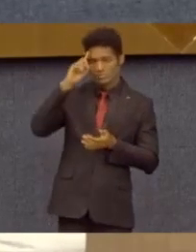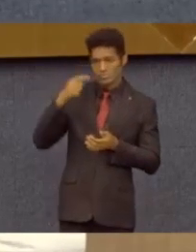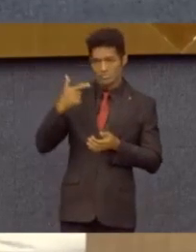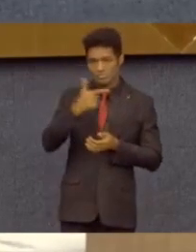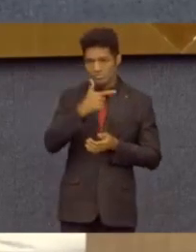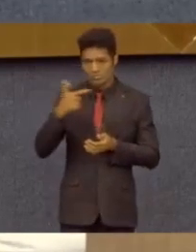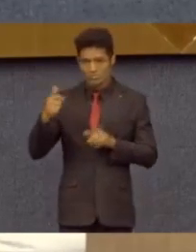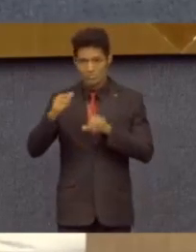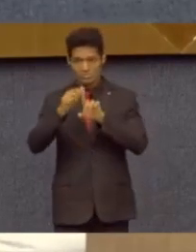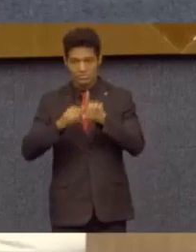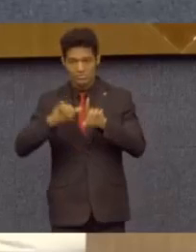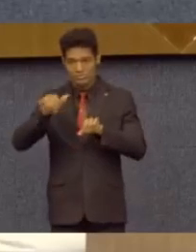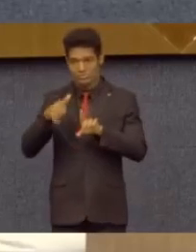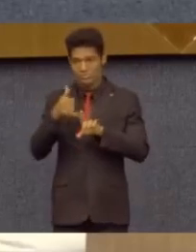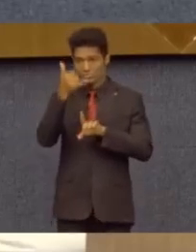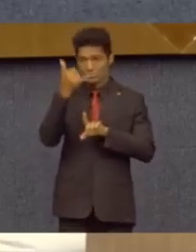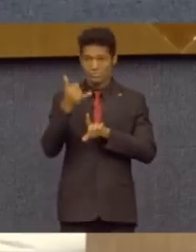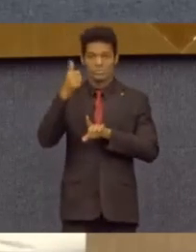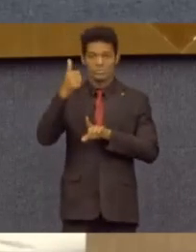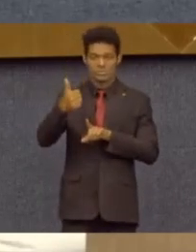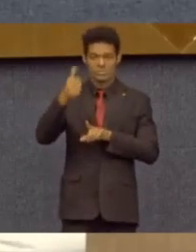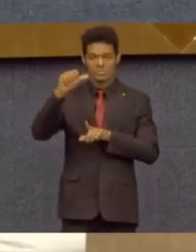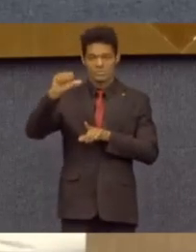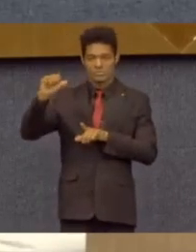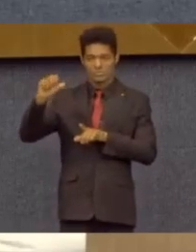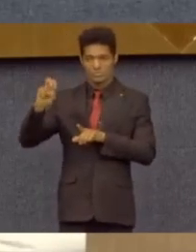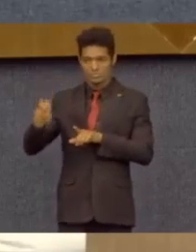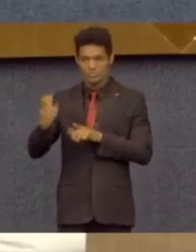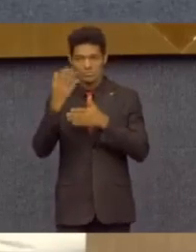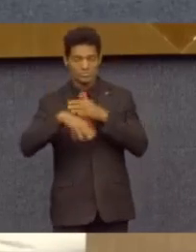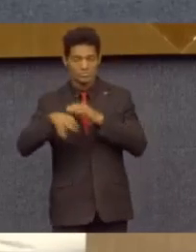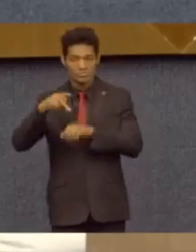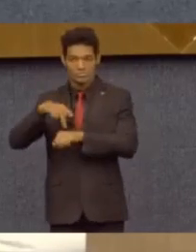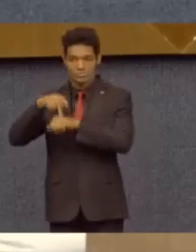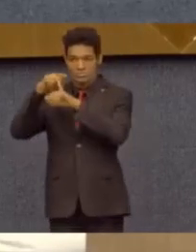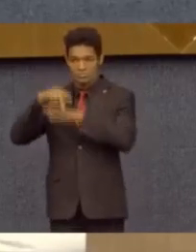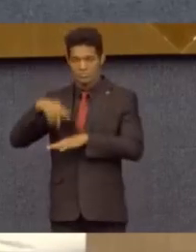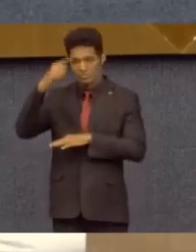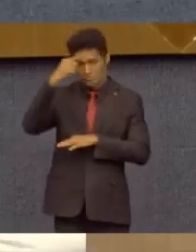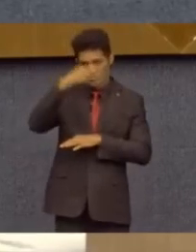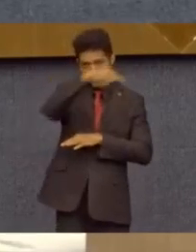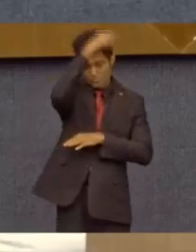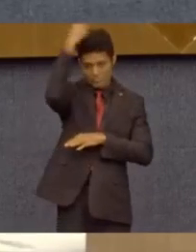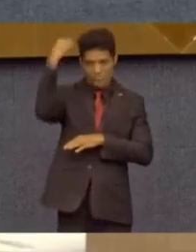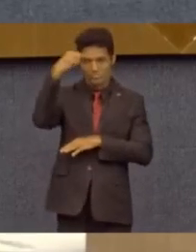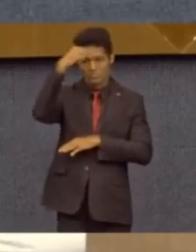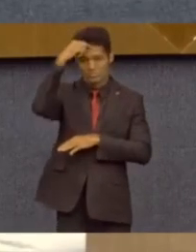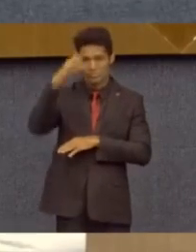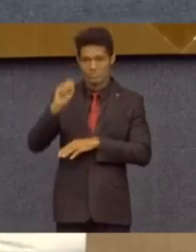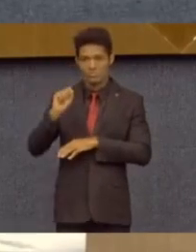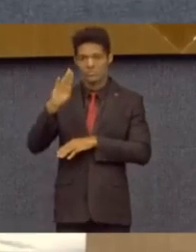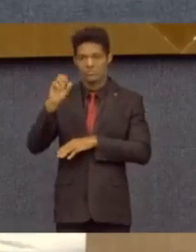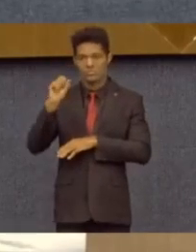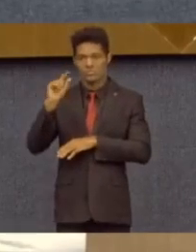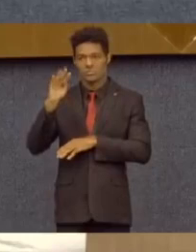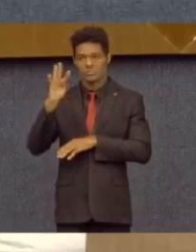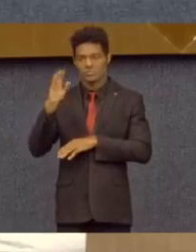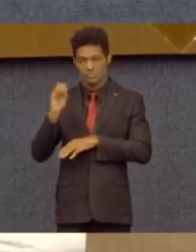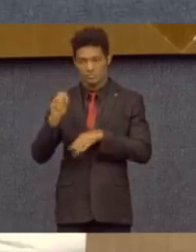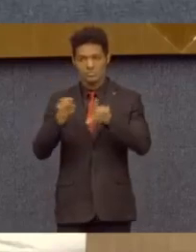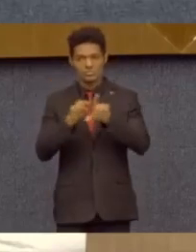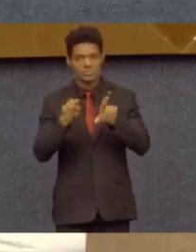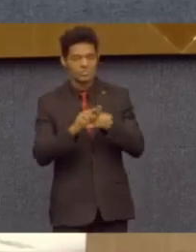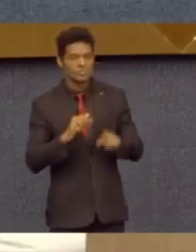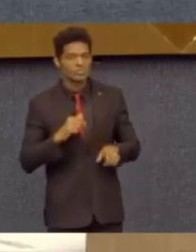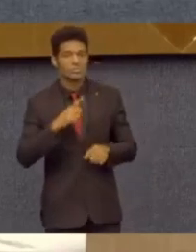1995, na paróquia São Sebastião, em Lagoa Santas, Minas Gerais. E tendo recebido a primeira